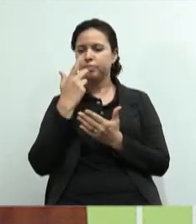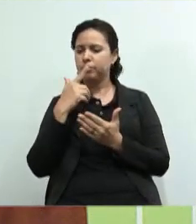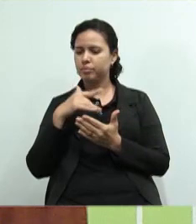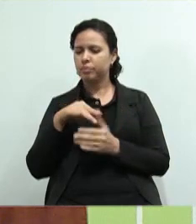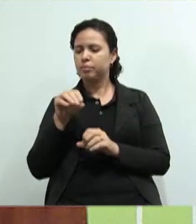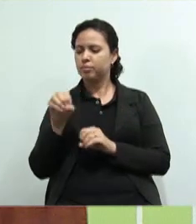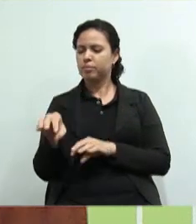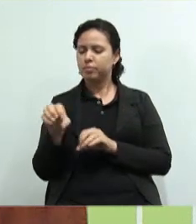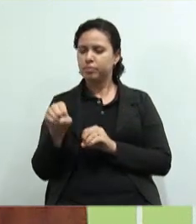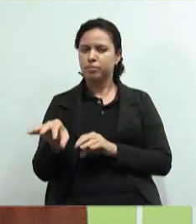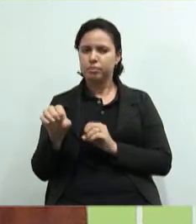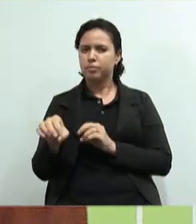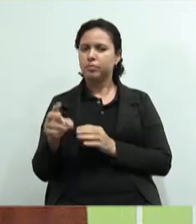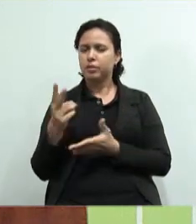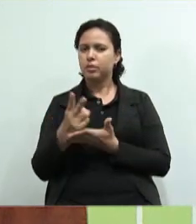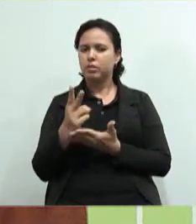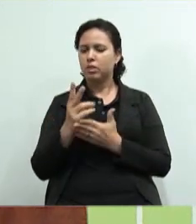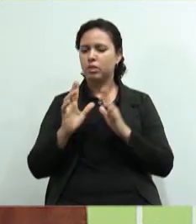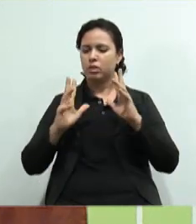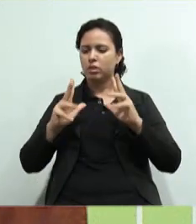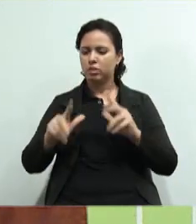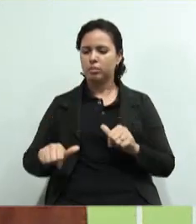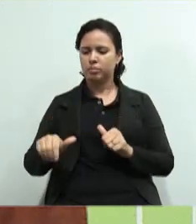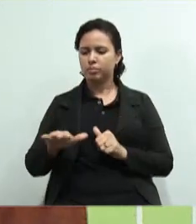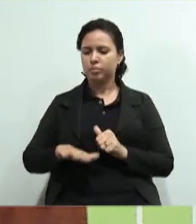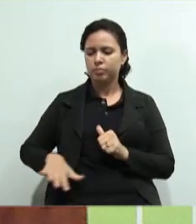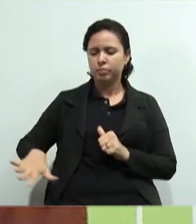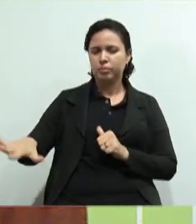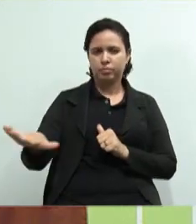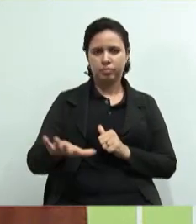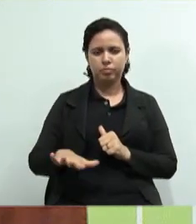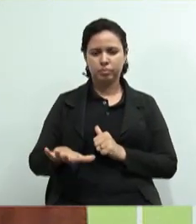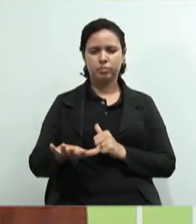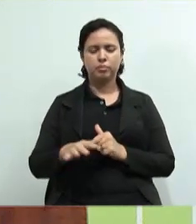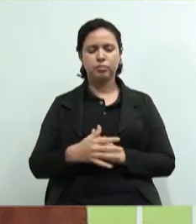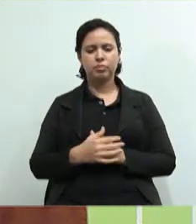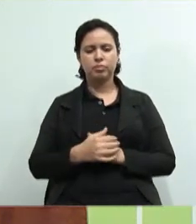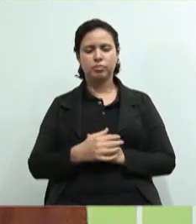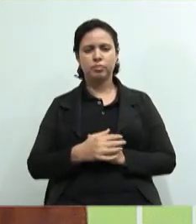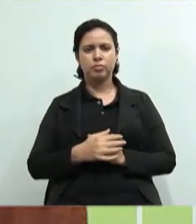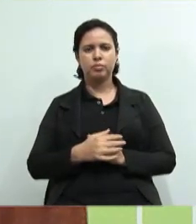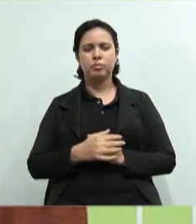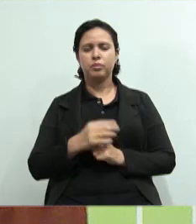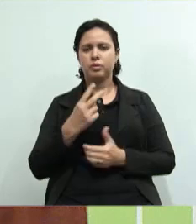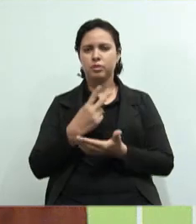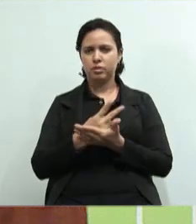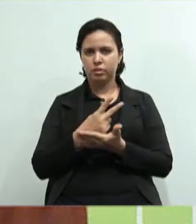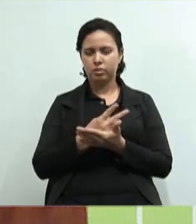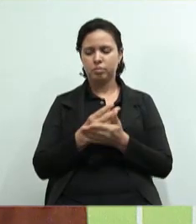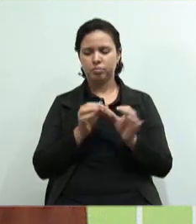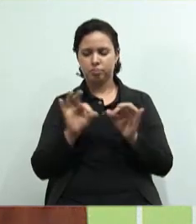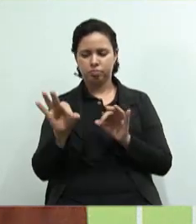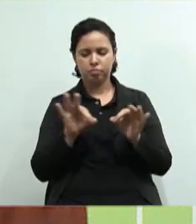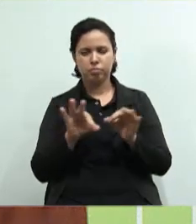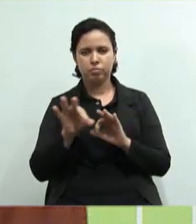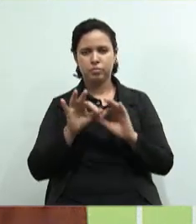são estimuladas a limpar o ambiente que elas estão. Né? Deixar limpinho, deixar arrumado. Terminou